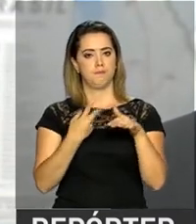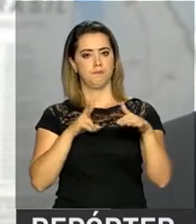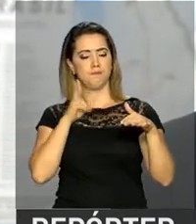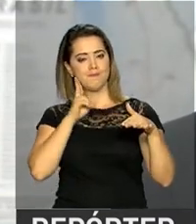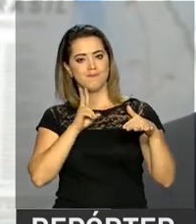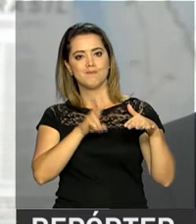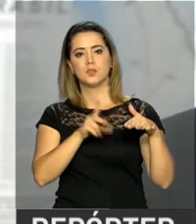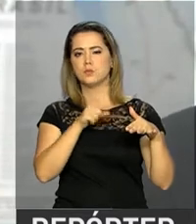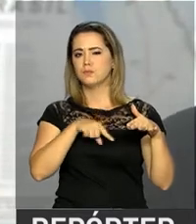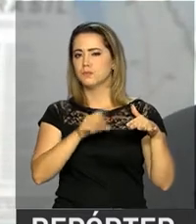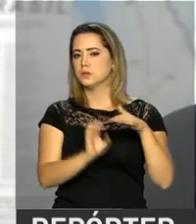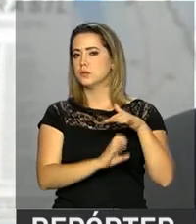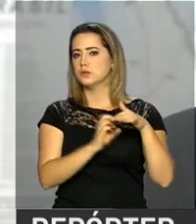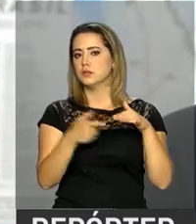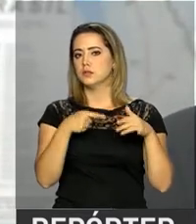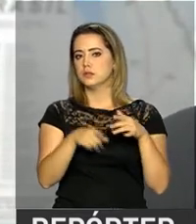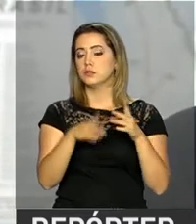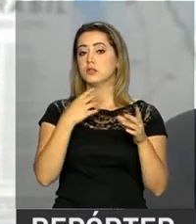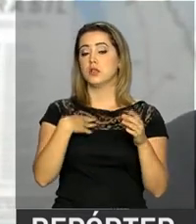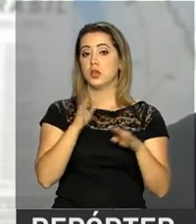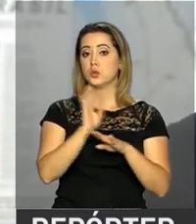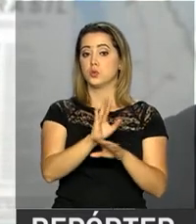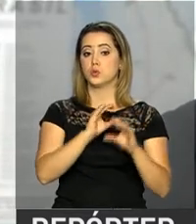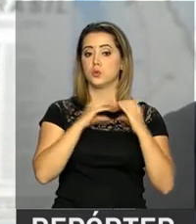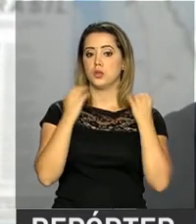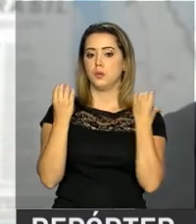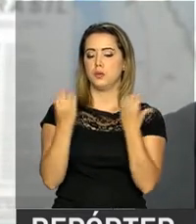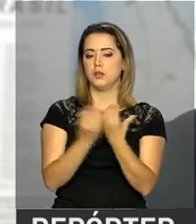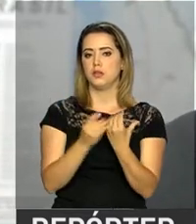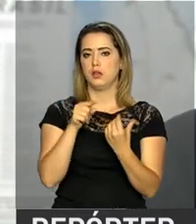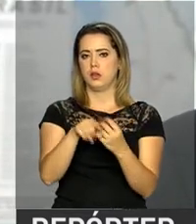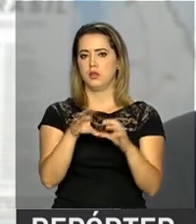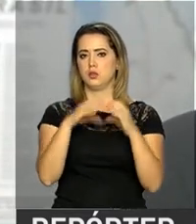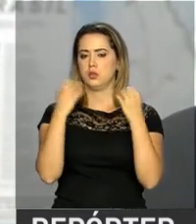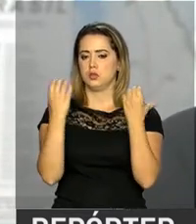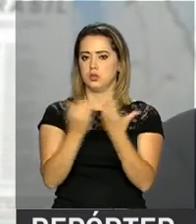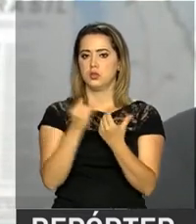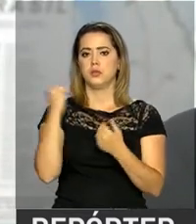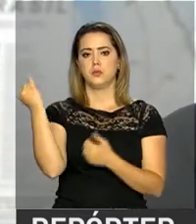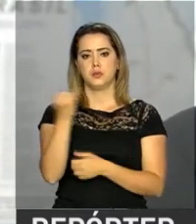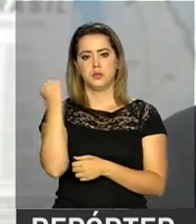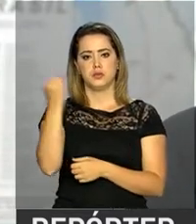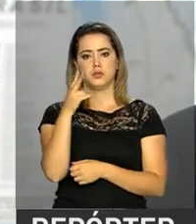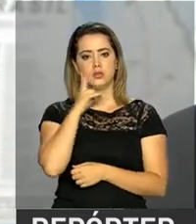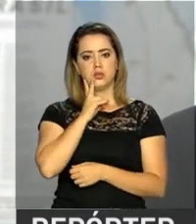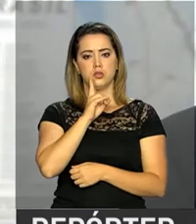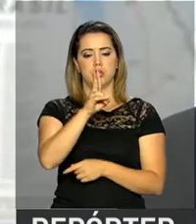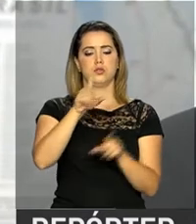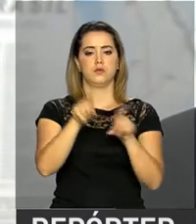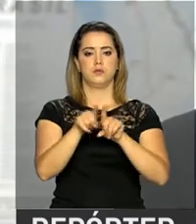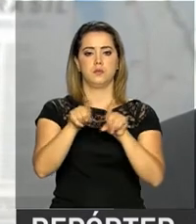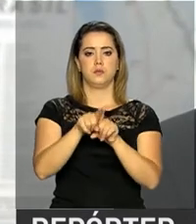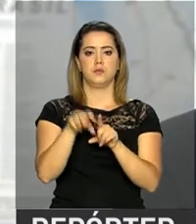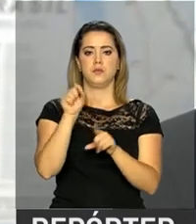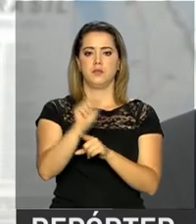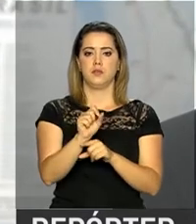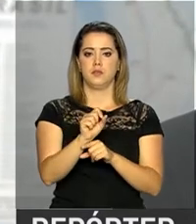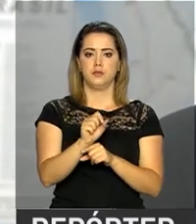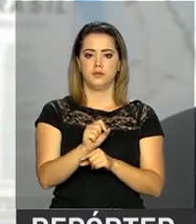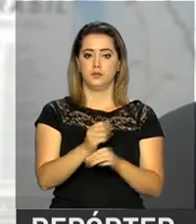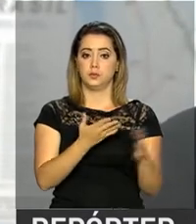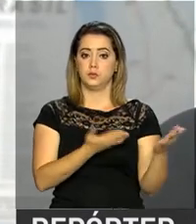vê que o impacto nas comunidades é bastante relevante e a gente passa a enxergar também que